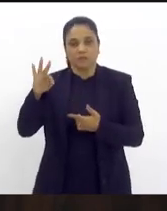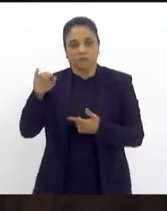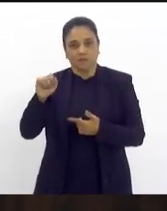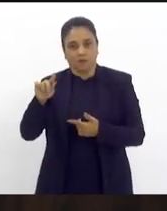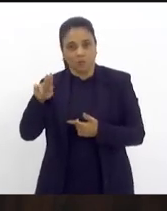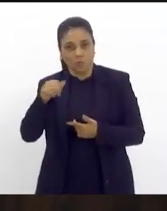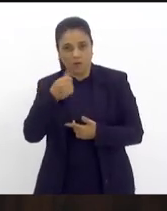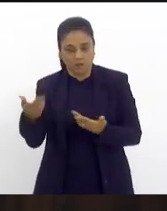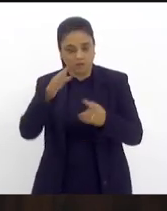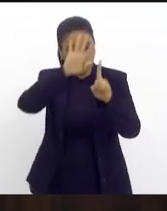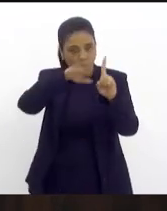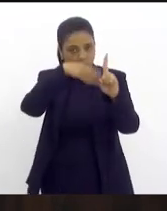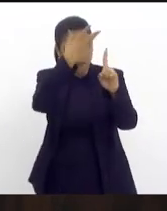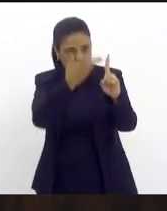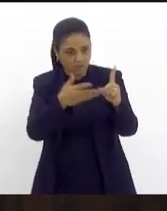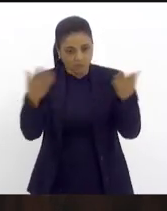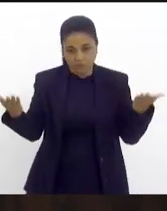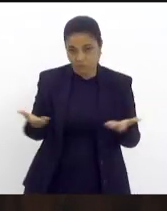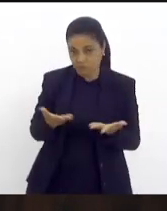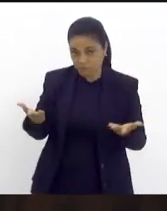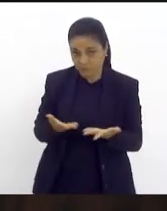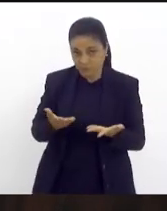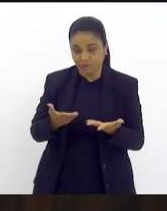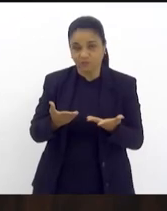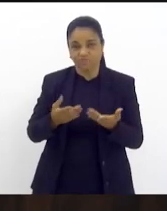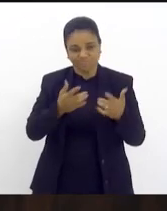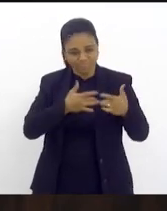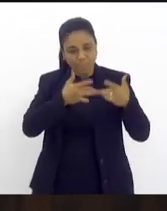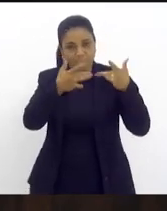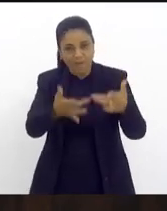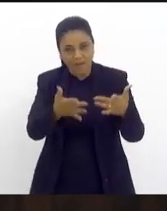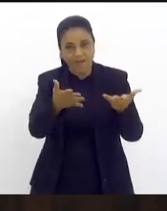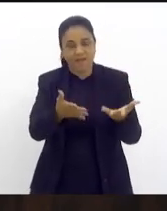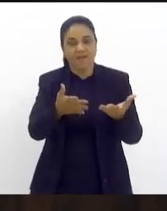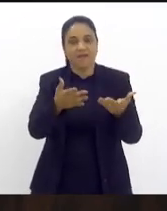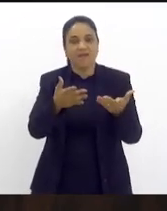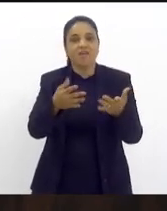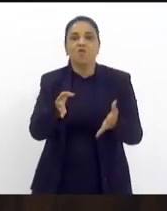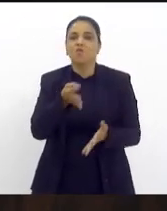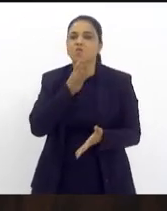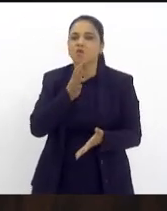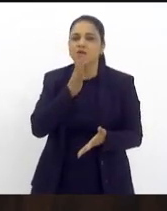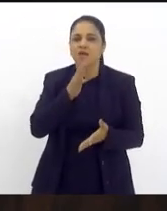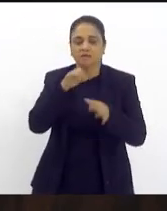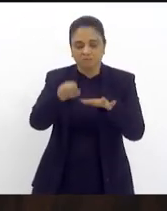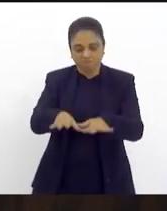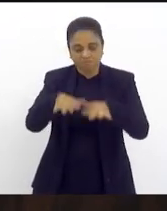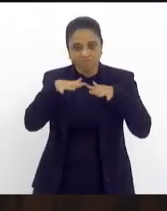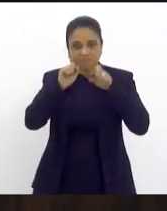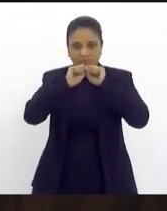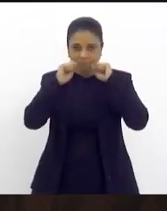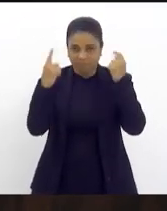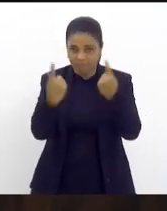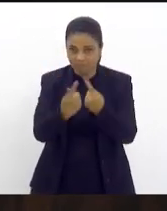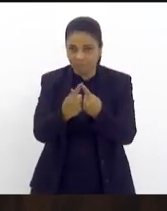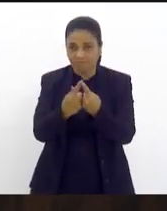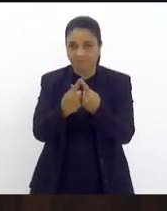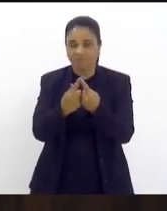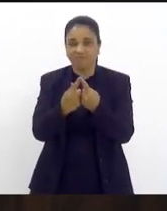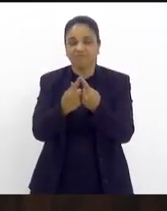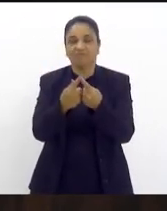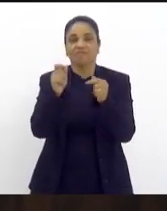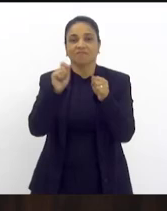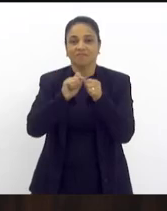que estamos oferecendo ao prefeito Rubão é o reconhecimento que a Assembleia Legislativa do Estado do Rio de Janeiro